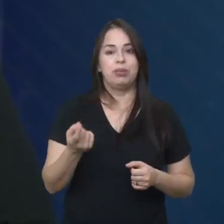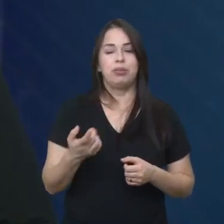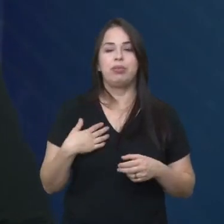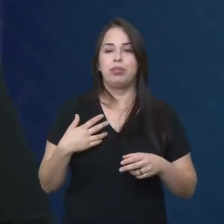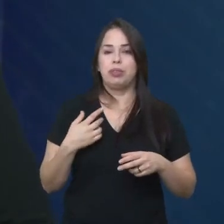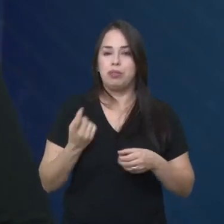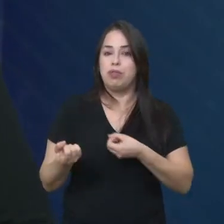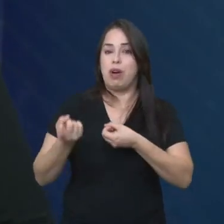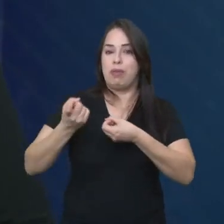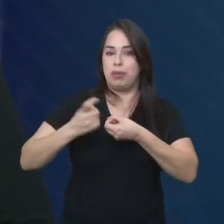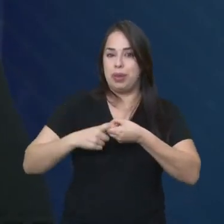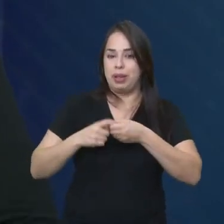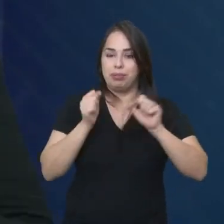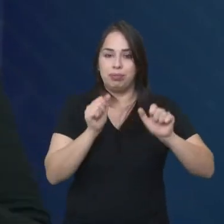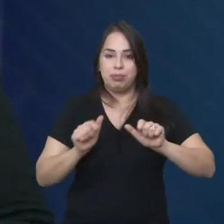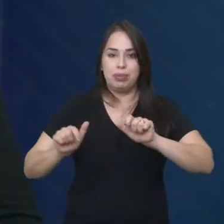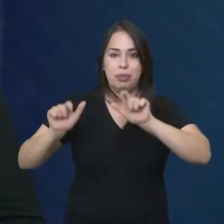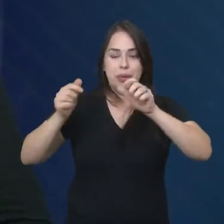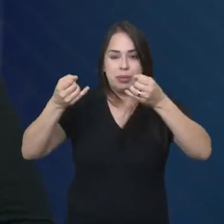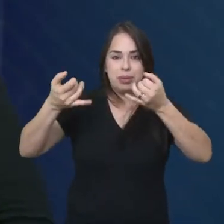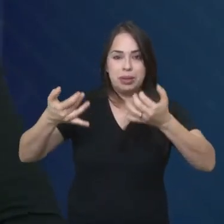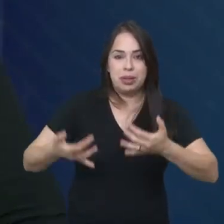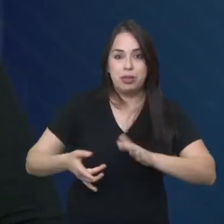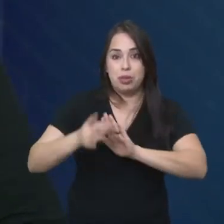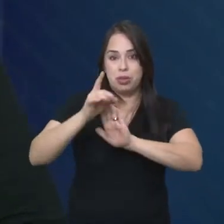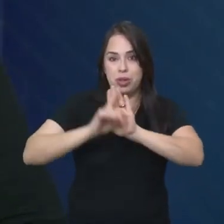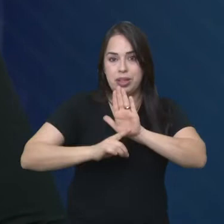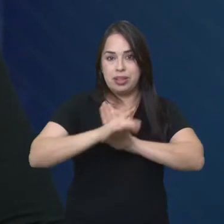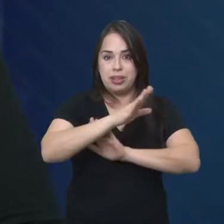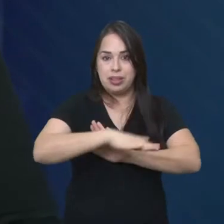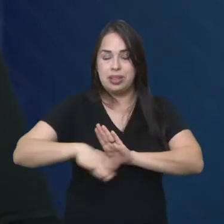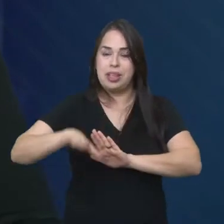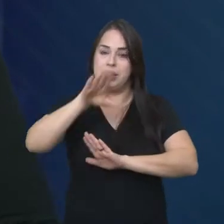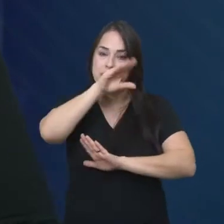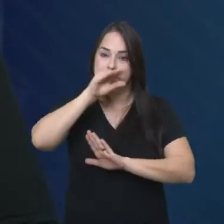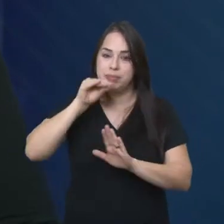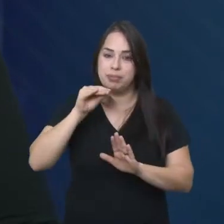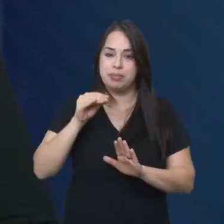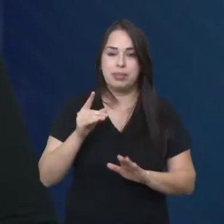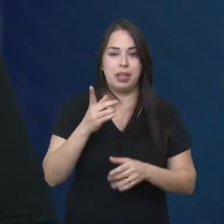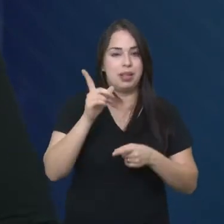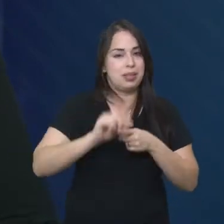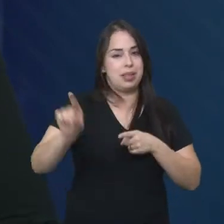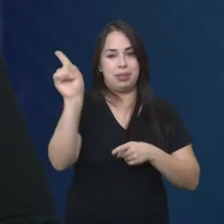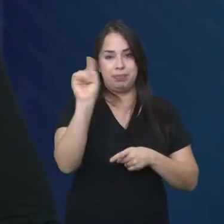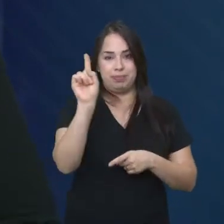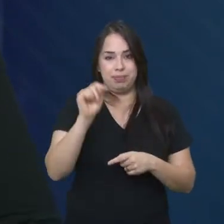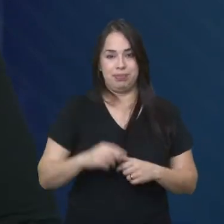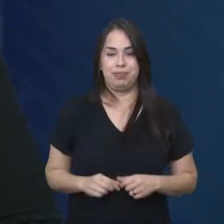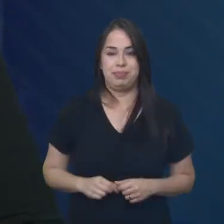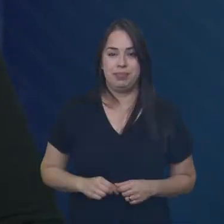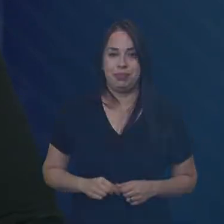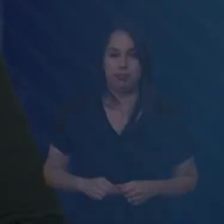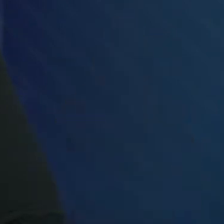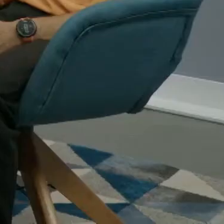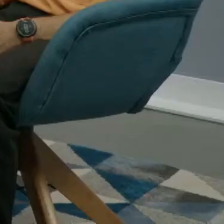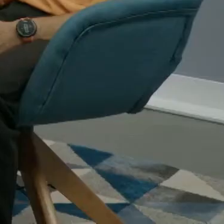com Diálogos da Cidade para falar mais sobre os direitos da criança e do adolescente. Não sai daí que voltamos já já.